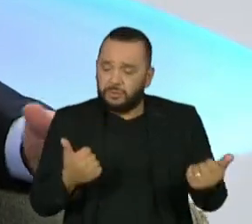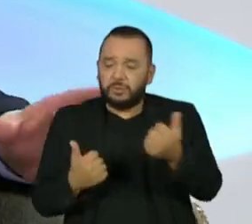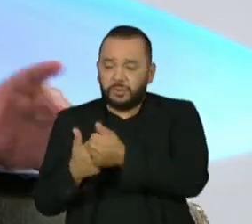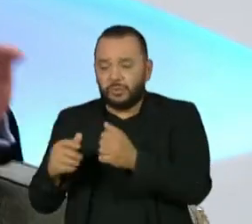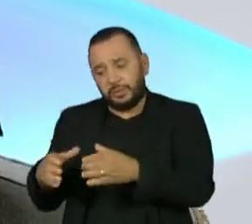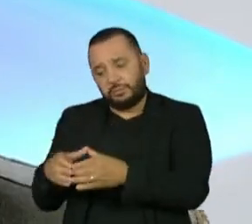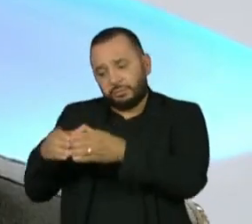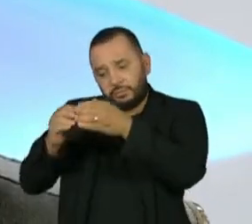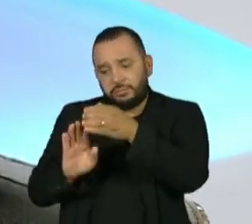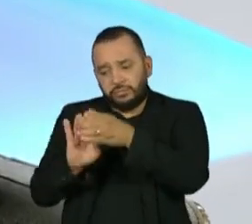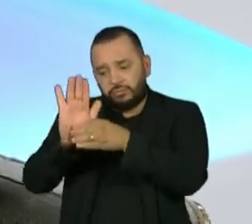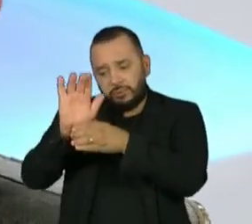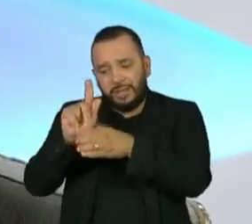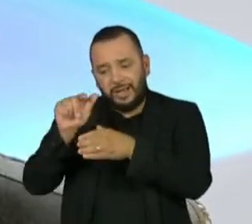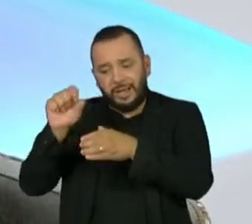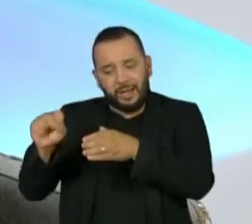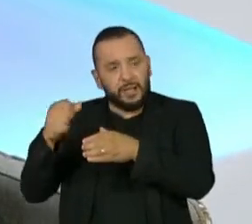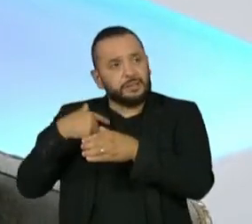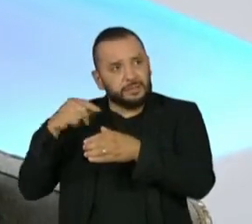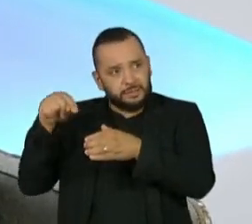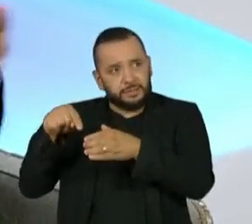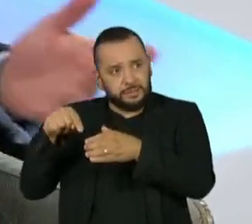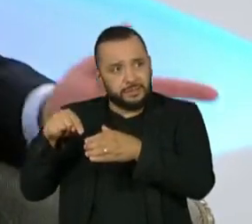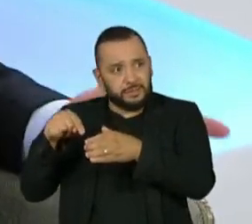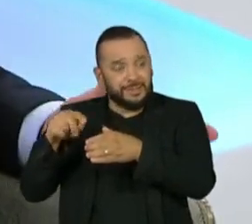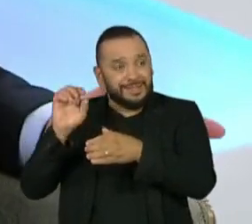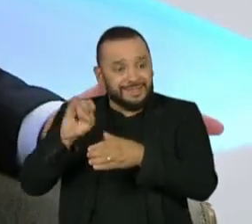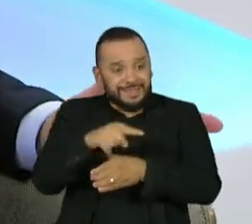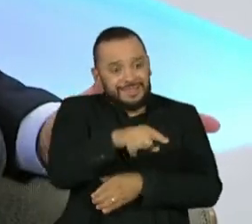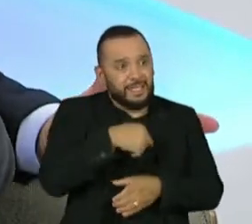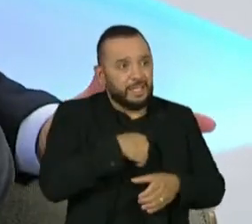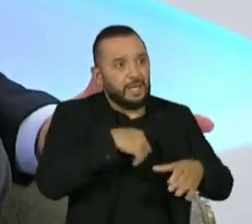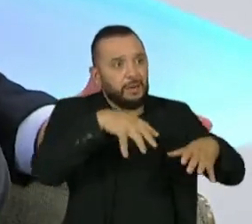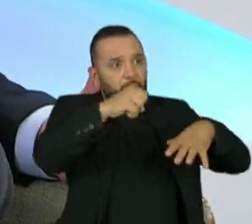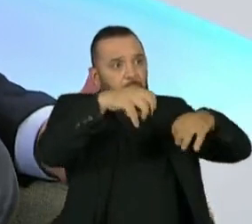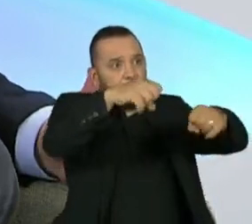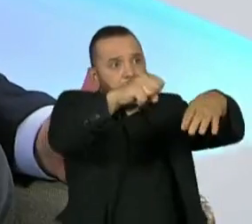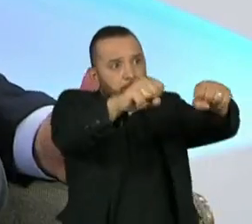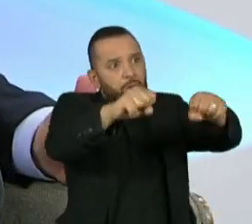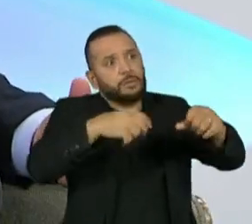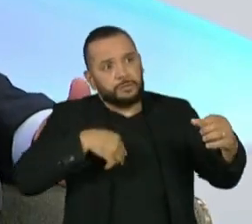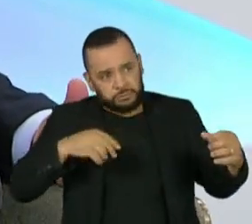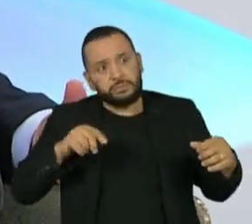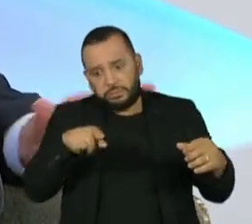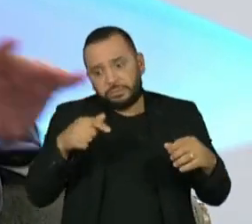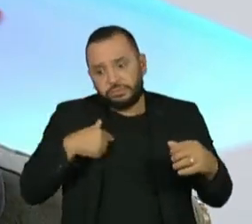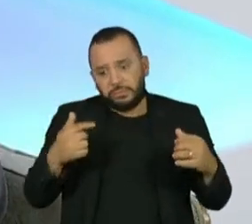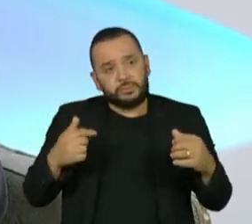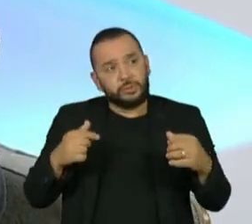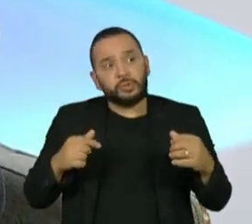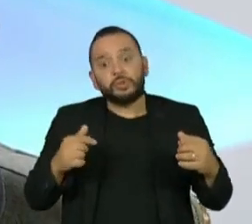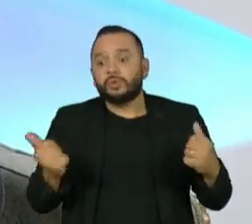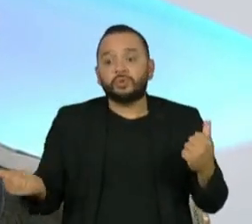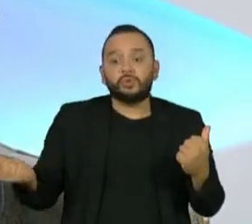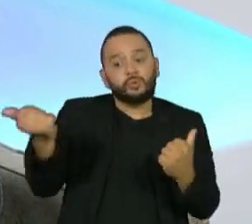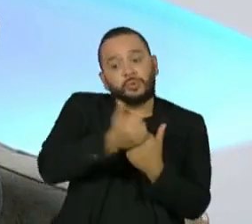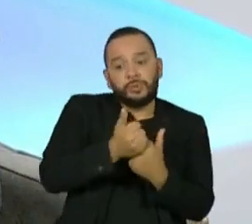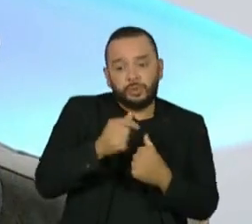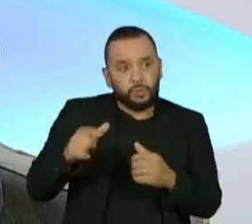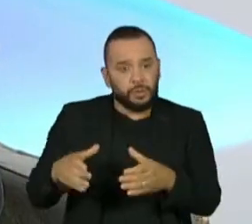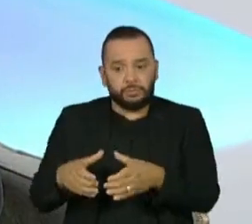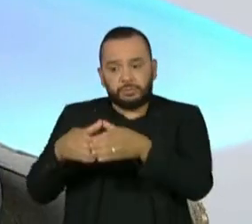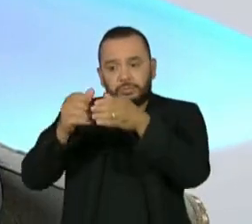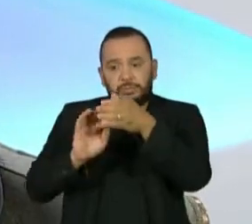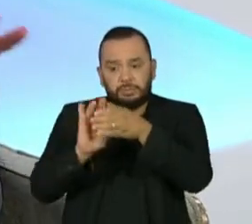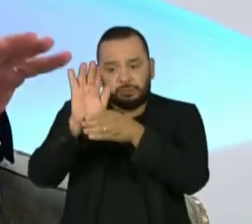gás natural se não você perde a segurança energética Você conhece isso por ciúme demais do que eu então eu queria